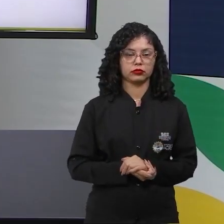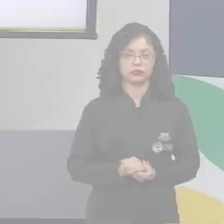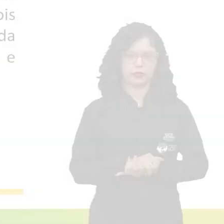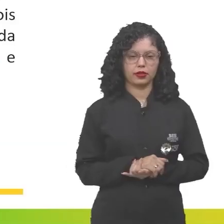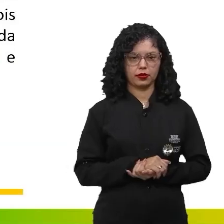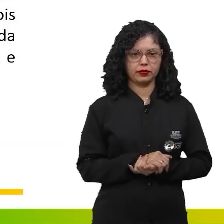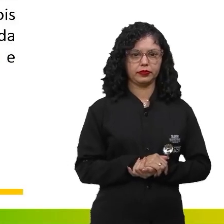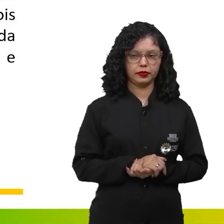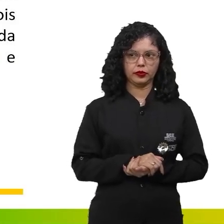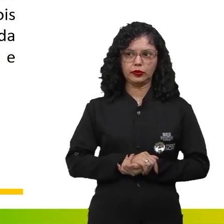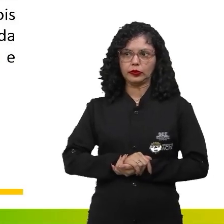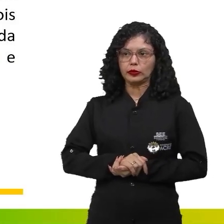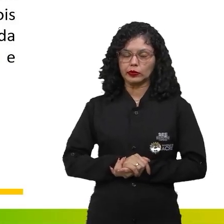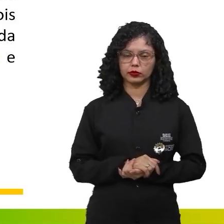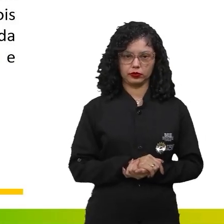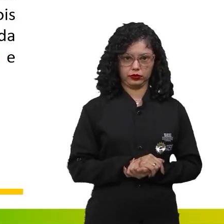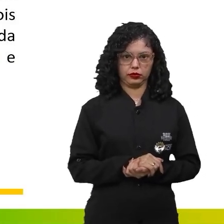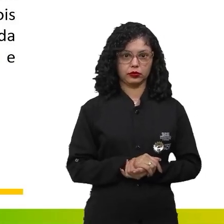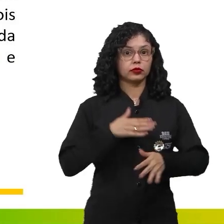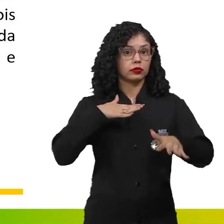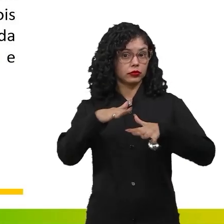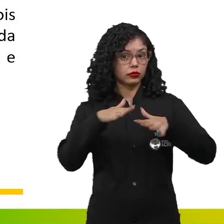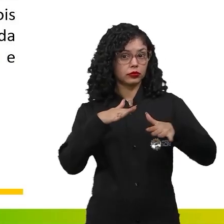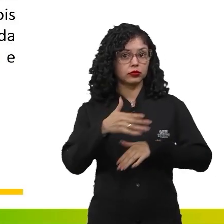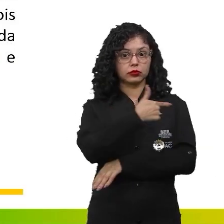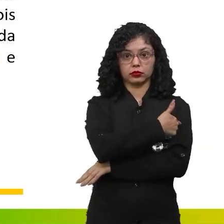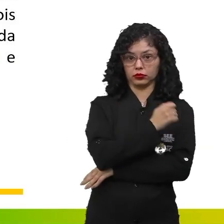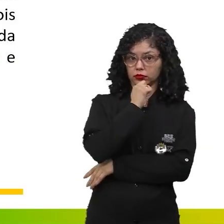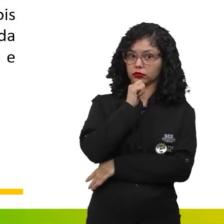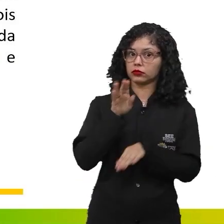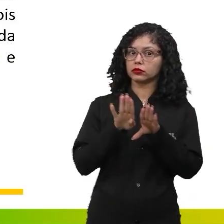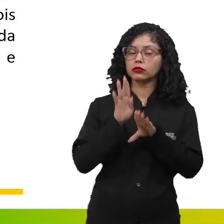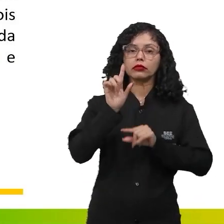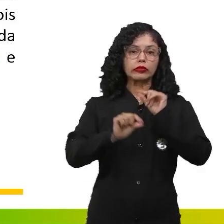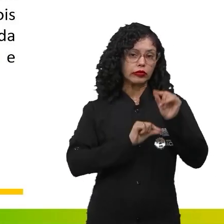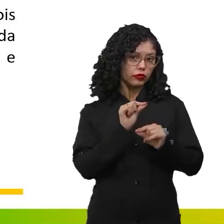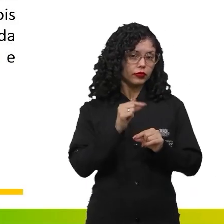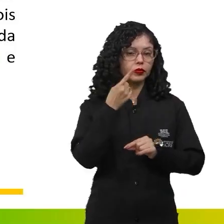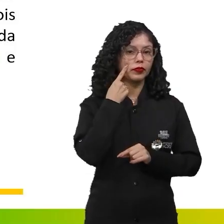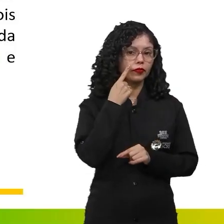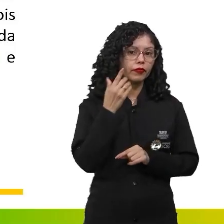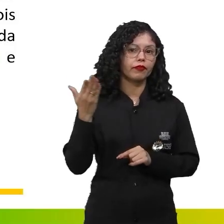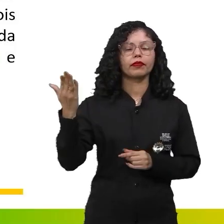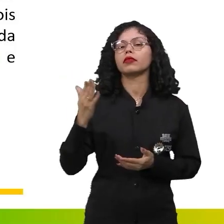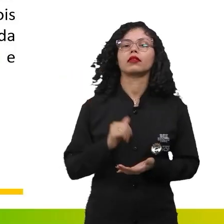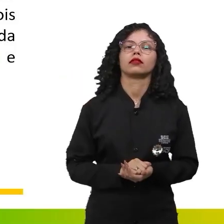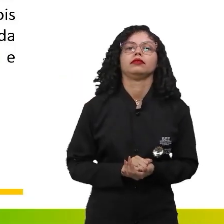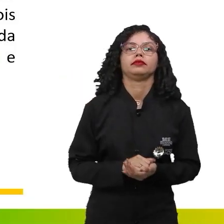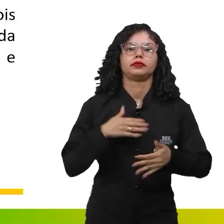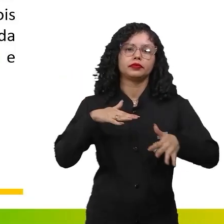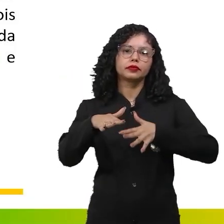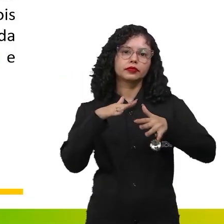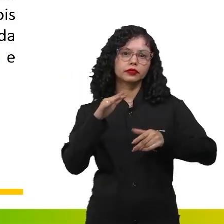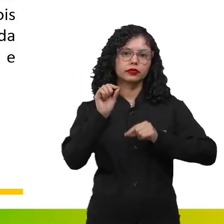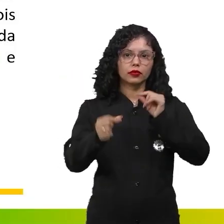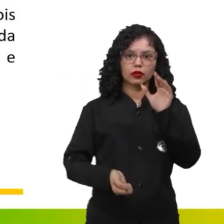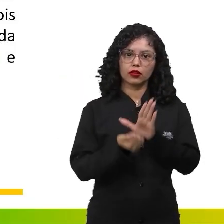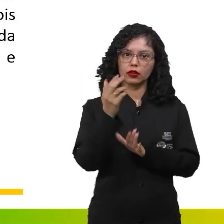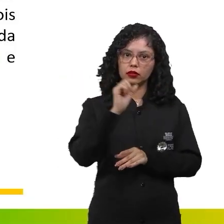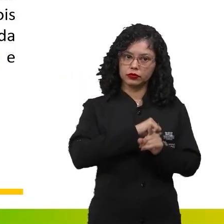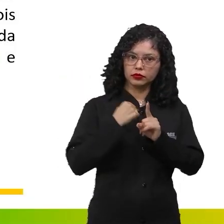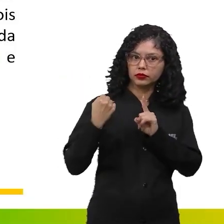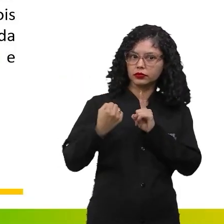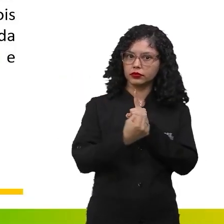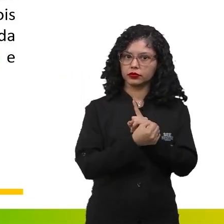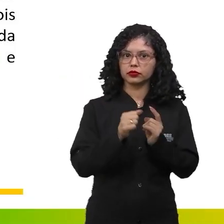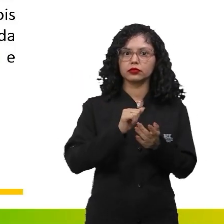ok? Então, o movimento antivacina é o quê, pessoal? Olha só. O movimento antivacina ele é um